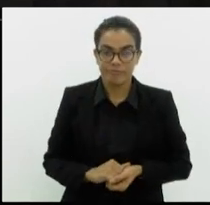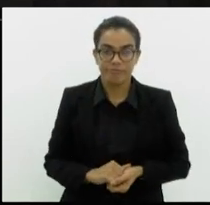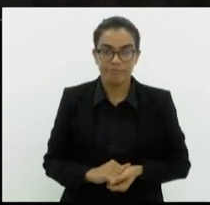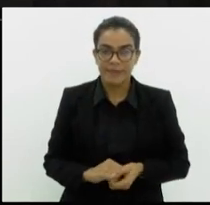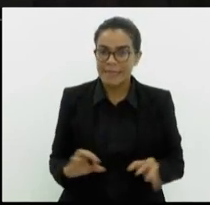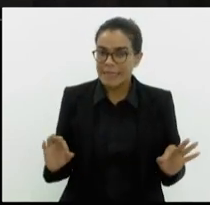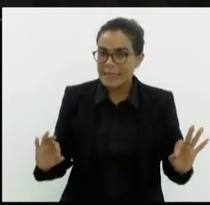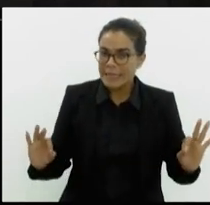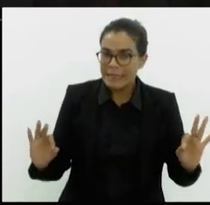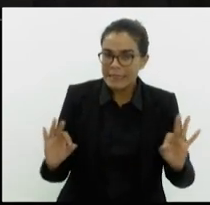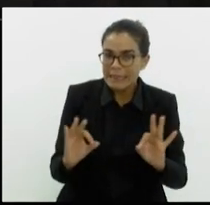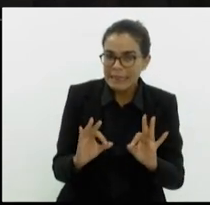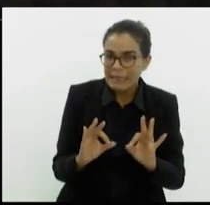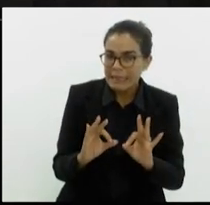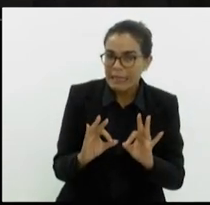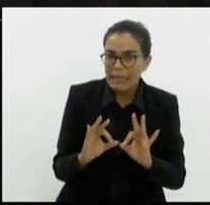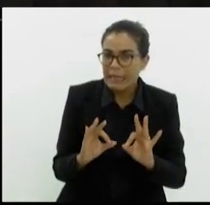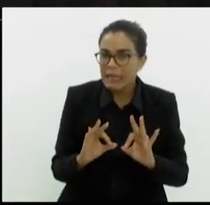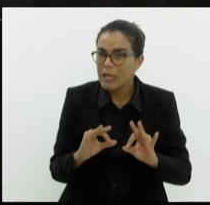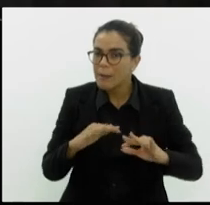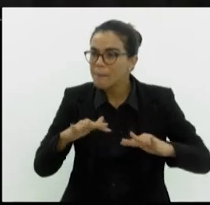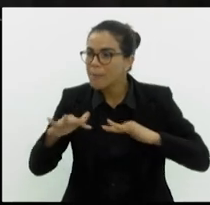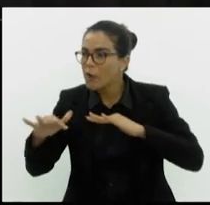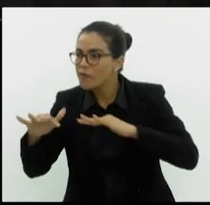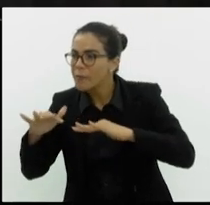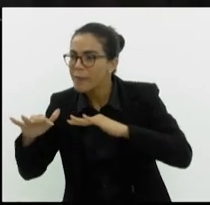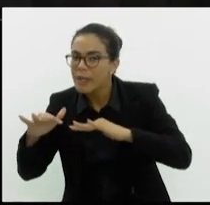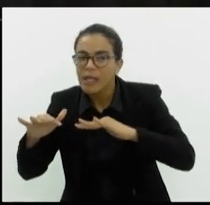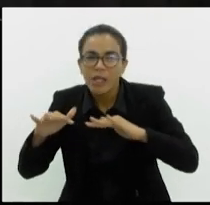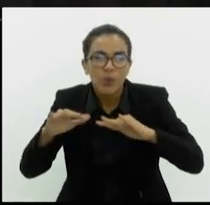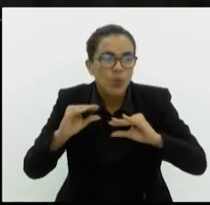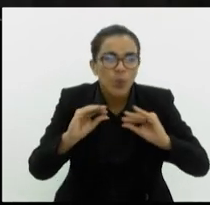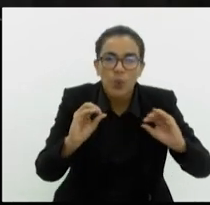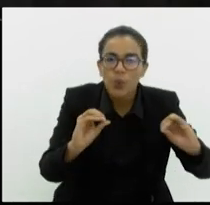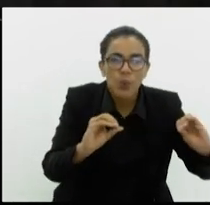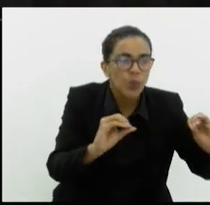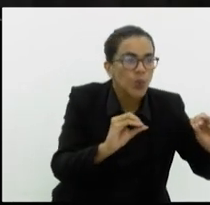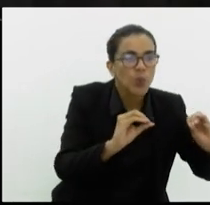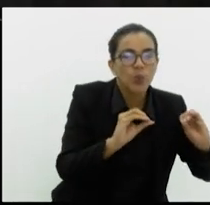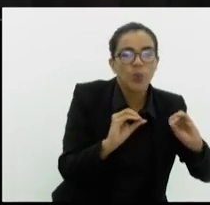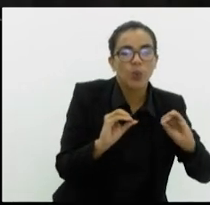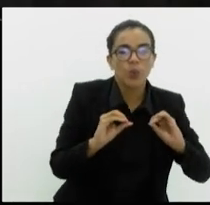Ninguém ouviu isso em lugar nenhum, um movimento, uma ONG, nada, nada das mulheres.